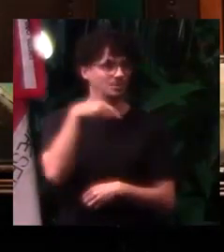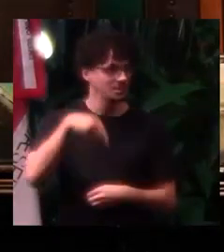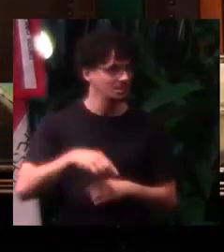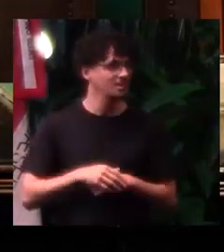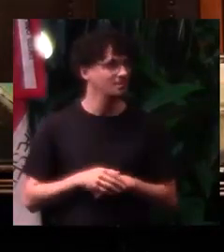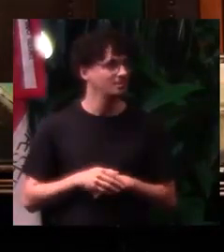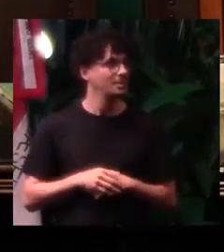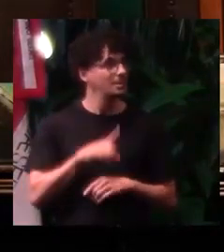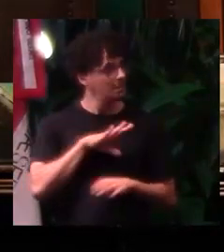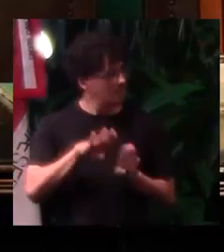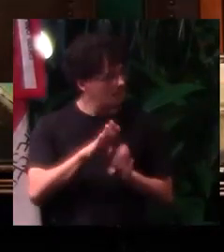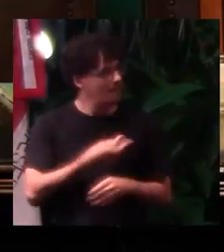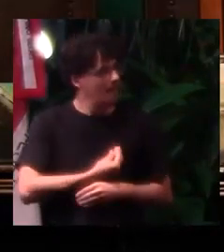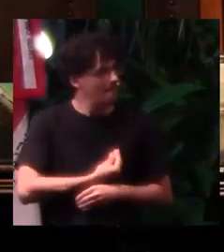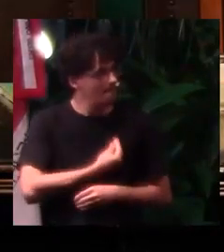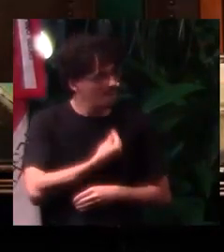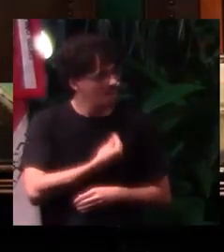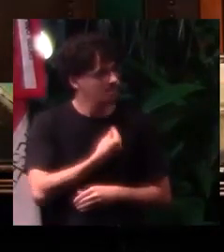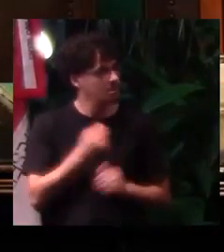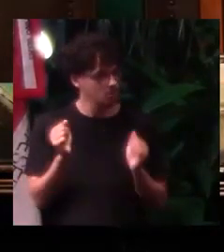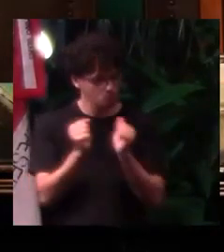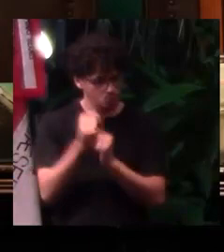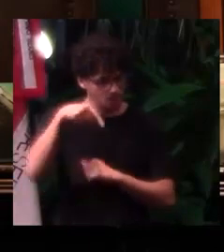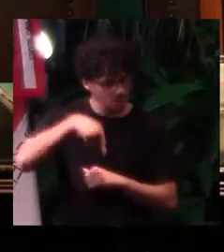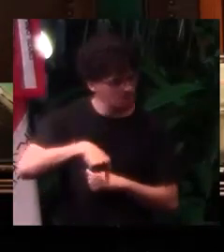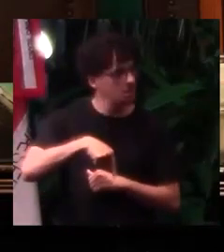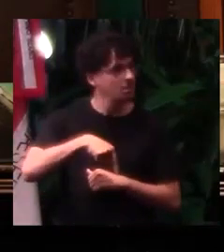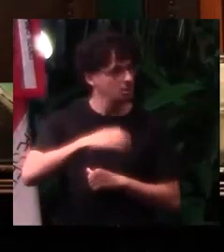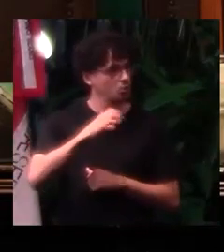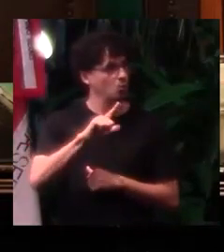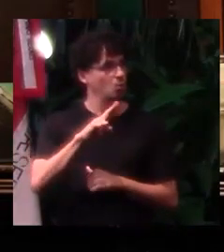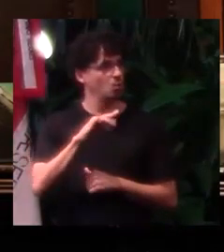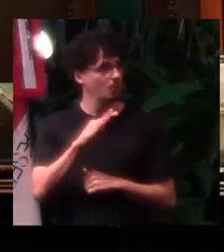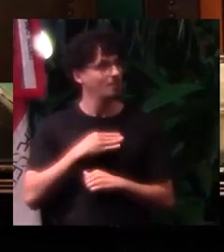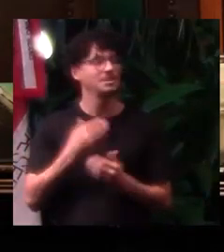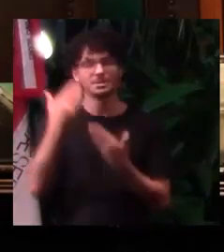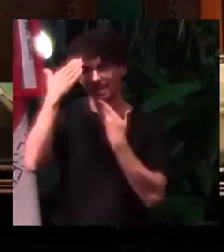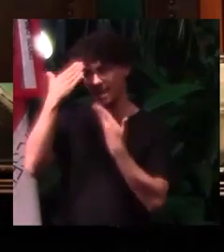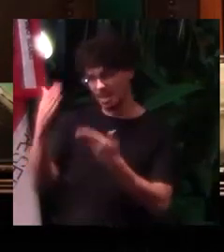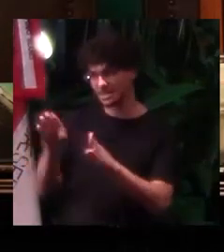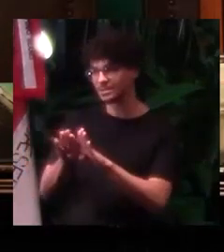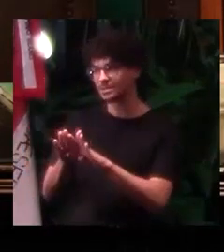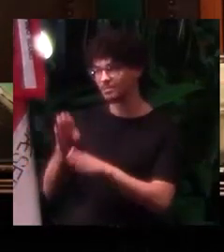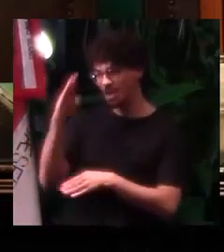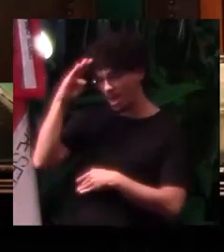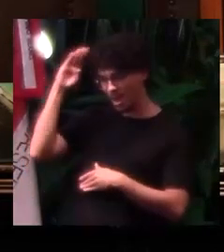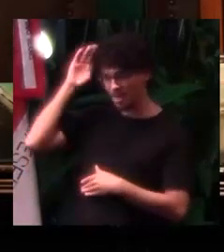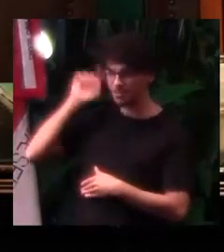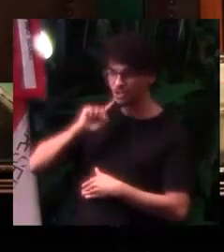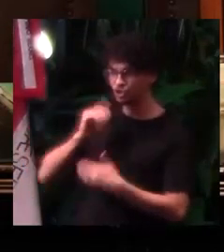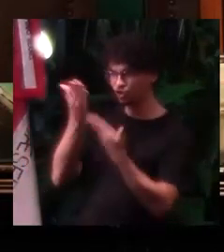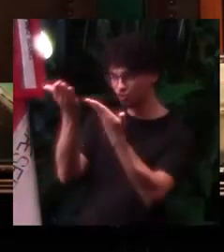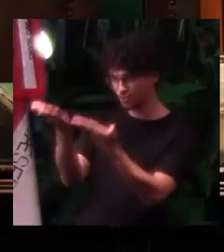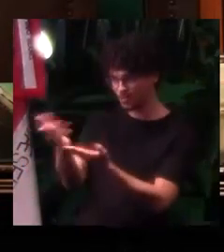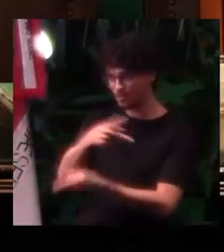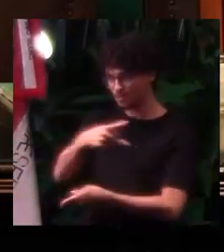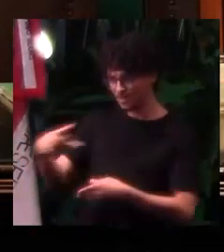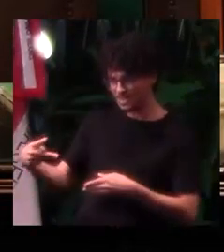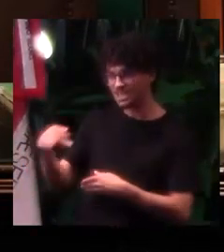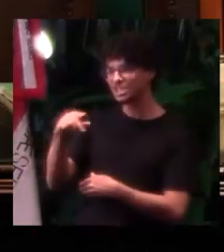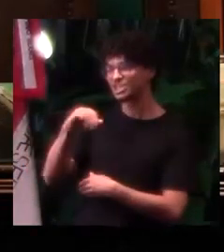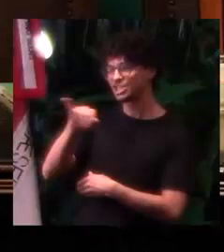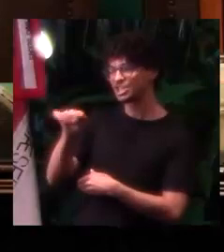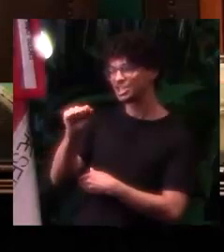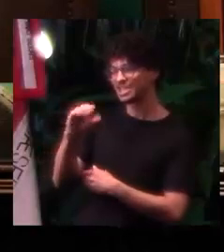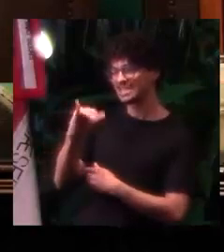pela participação no Clube de Leitura, agradecer à academia, na pessoa do presidente, doutor Jacinto, pela oportunidade de estar